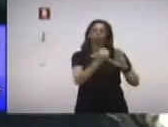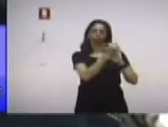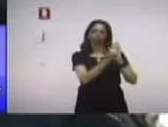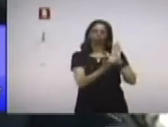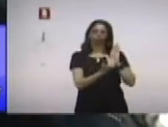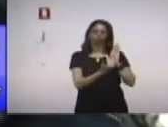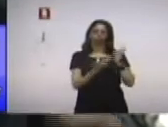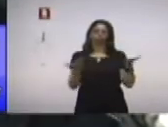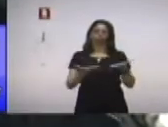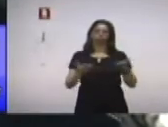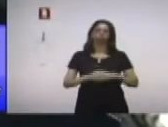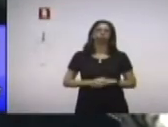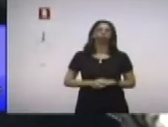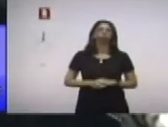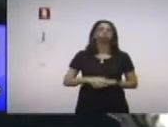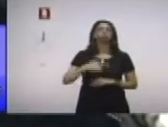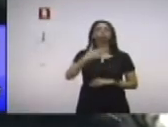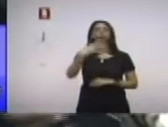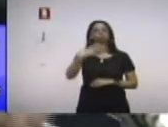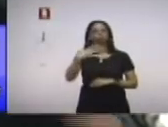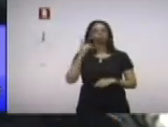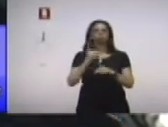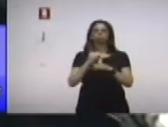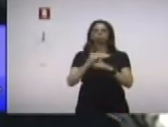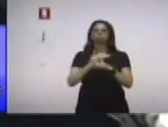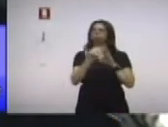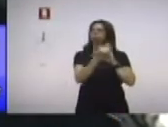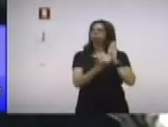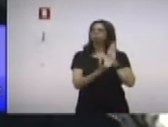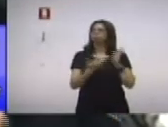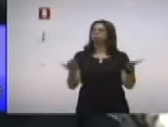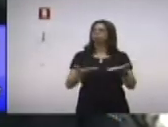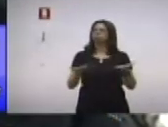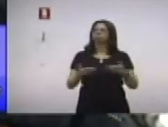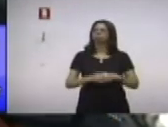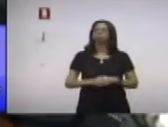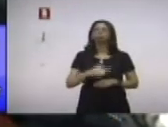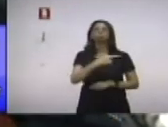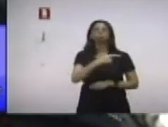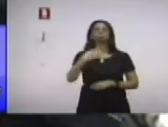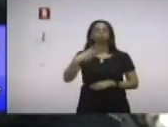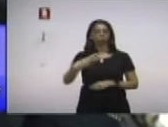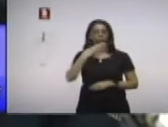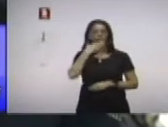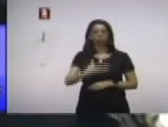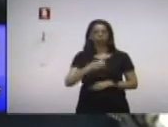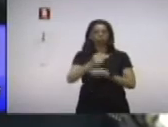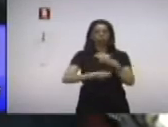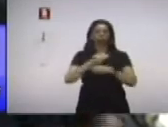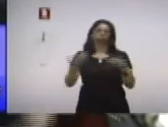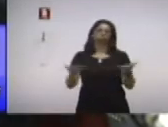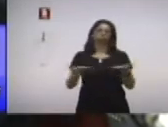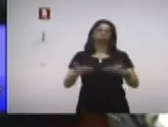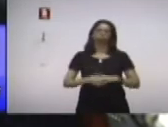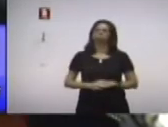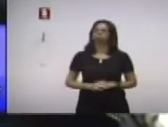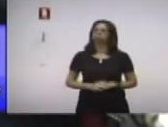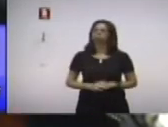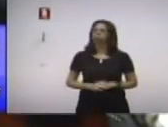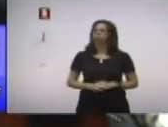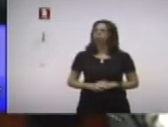ordem dos trabalhos para a 24ª sessão ordinária a ser realizada no dia vinte e três de dezembro 2014